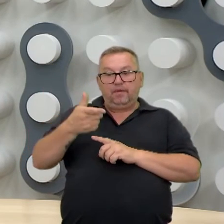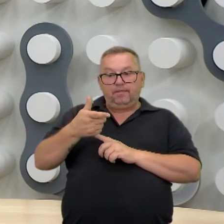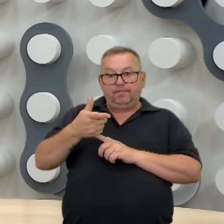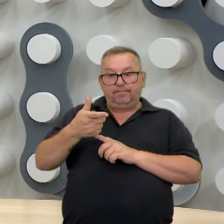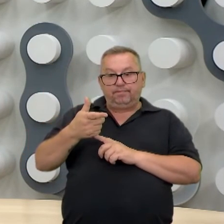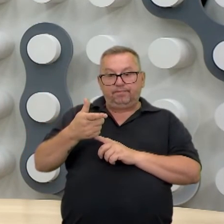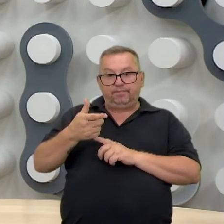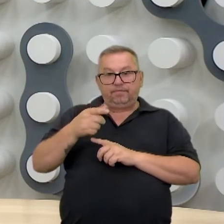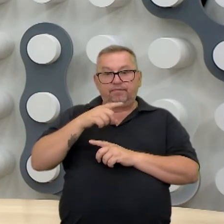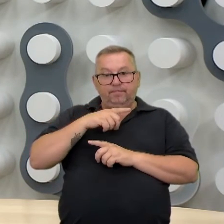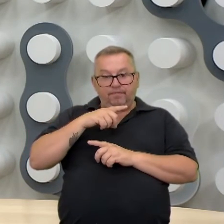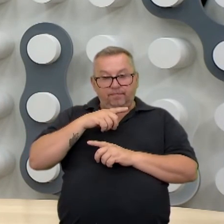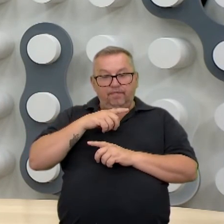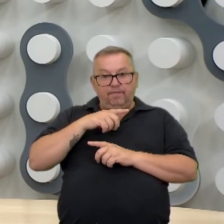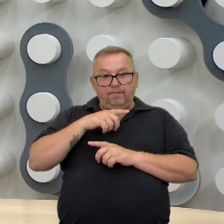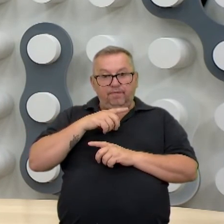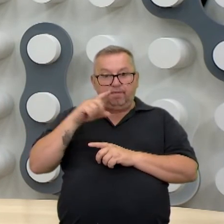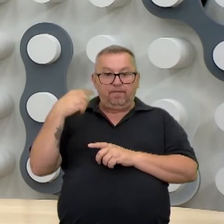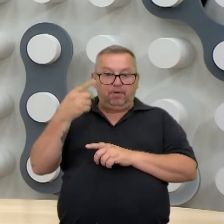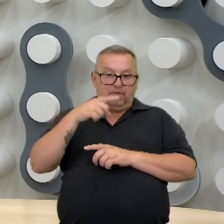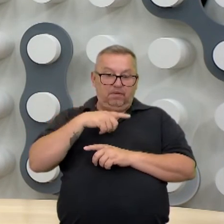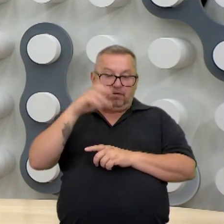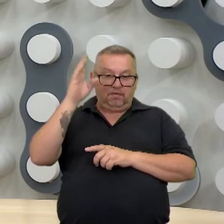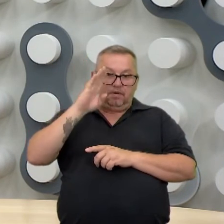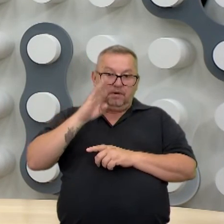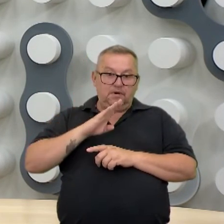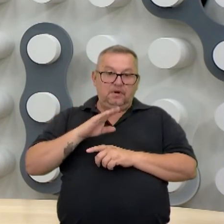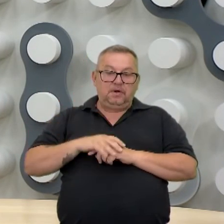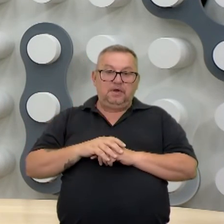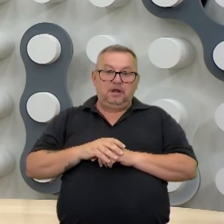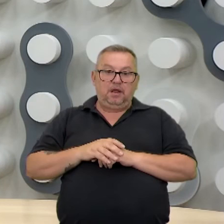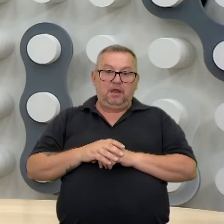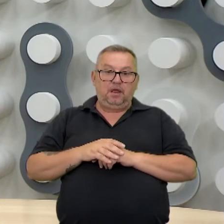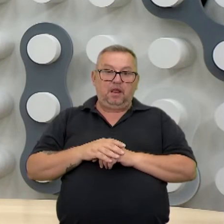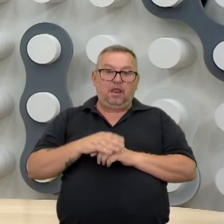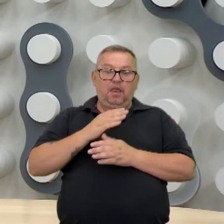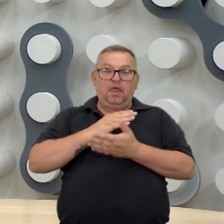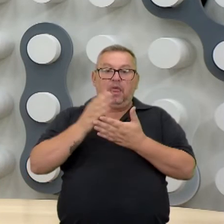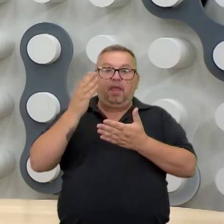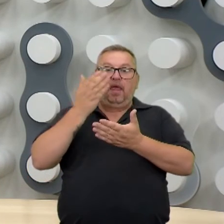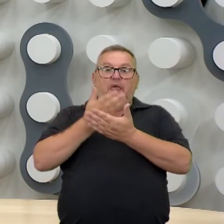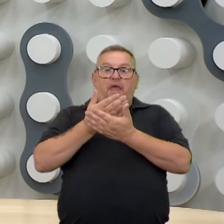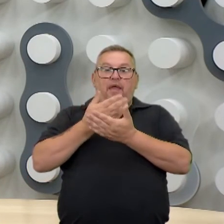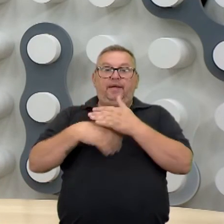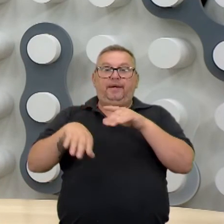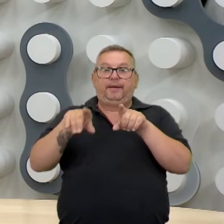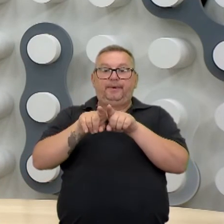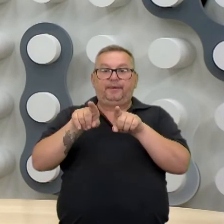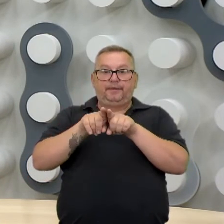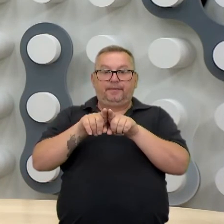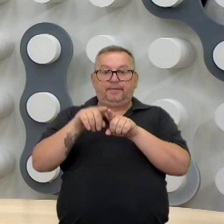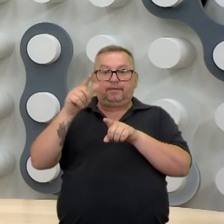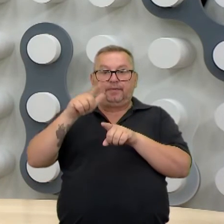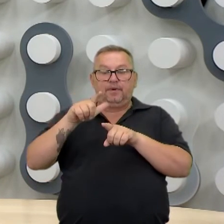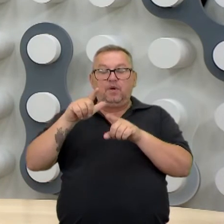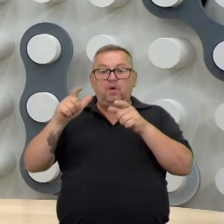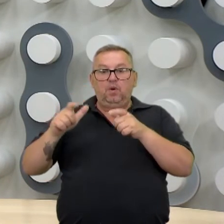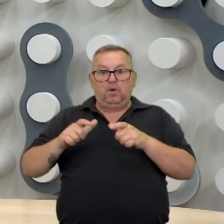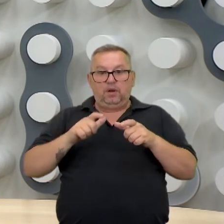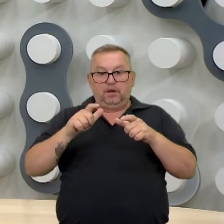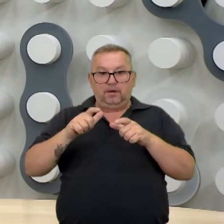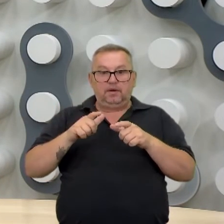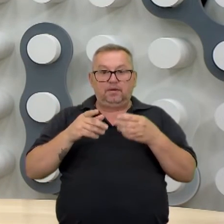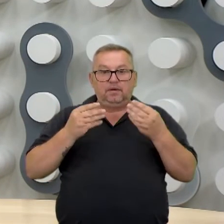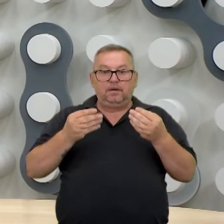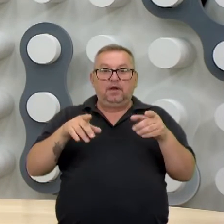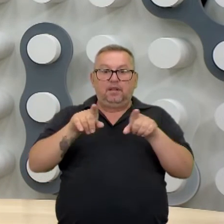informações demográficas que nós temos aqui, que fornecemos aí nas nossas aulas e também aí outros órgãos aí acabam